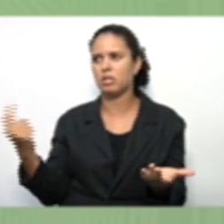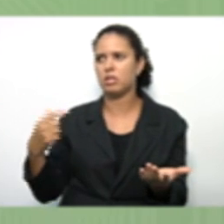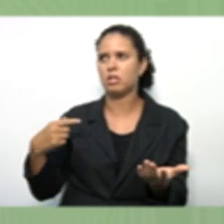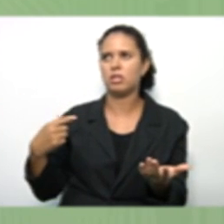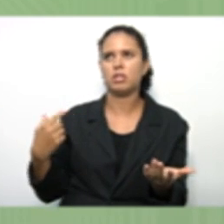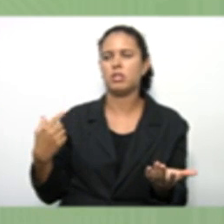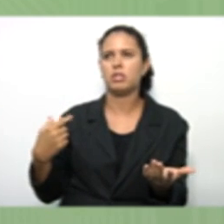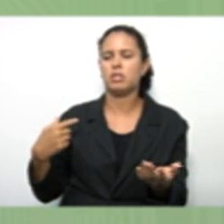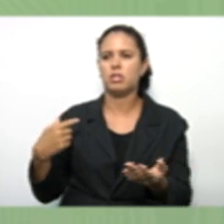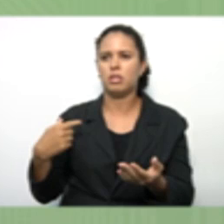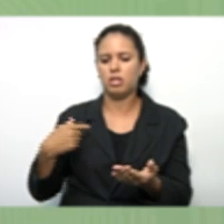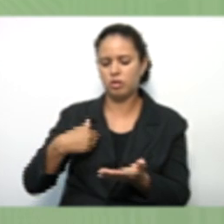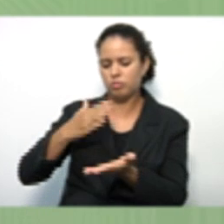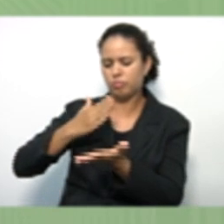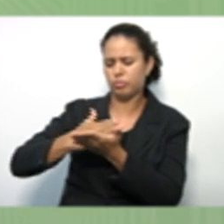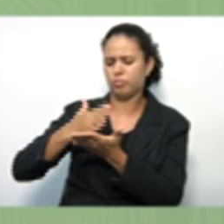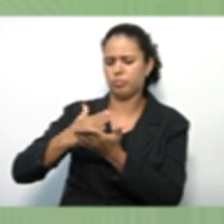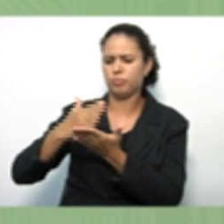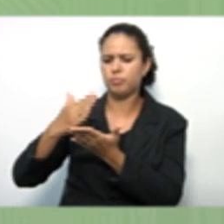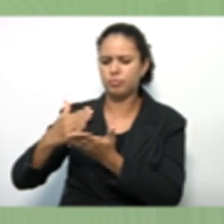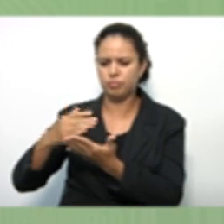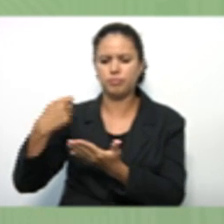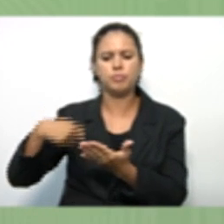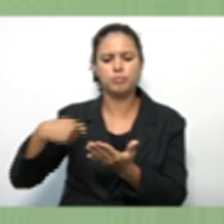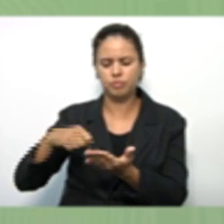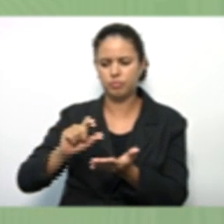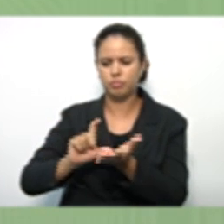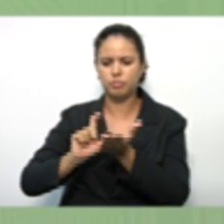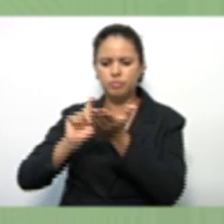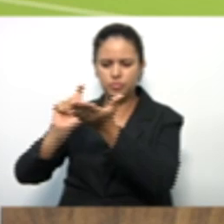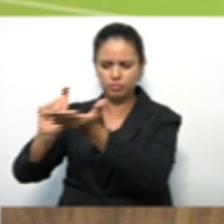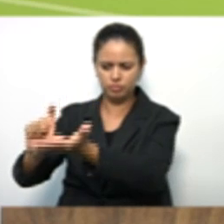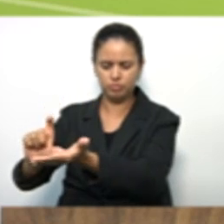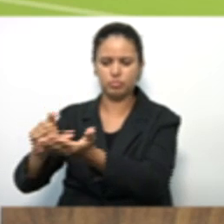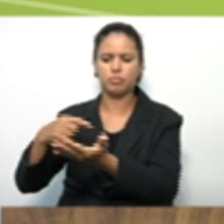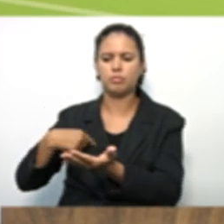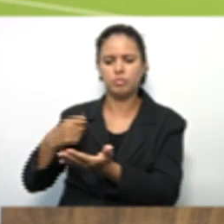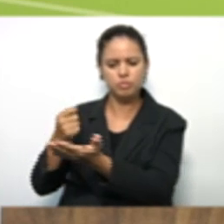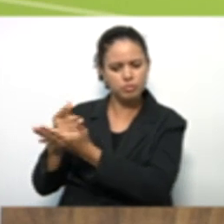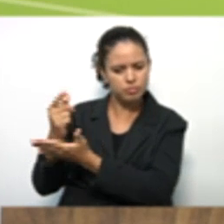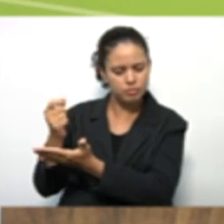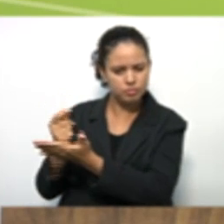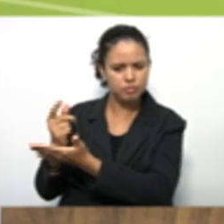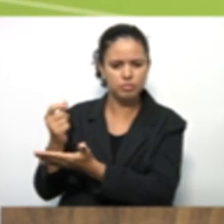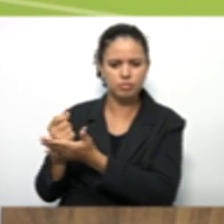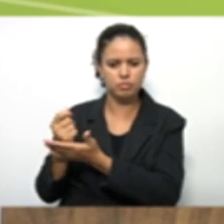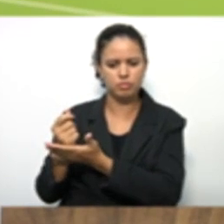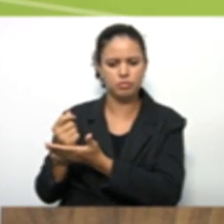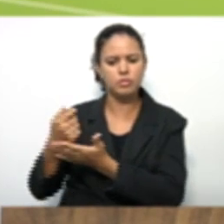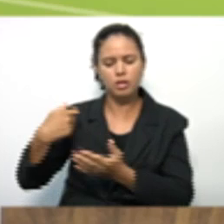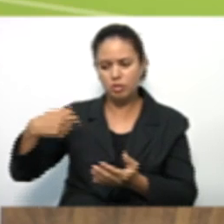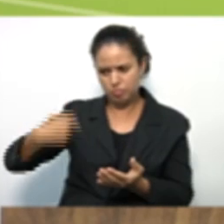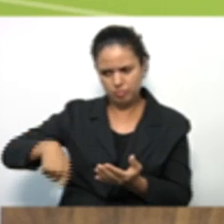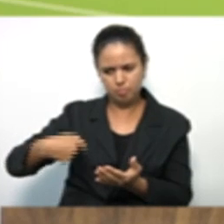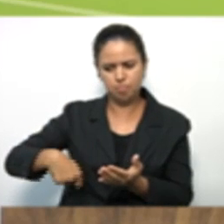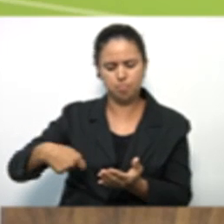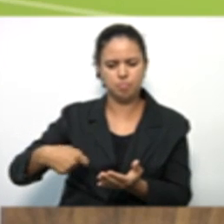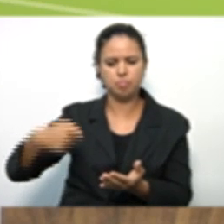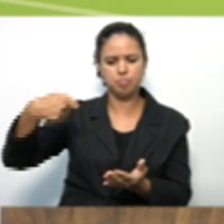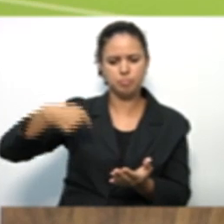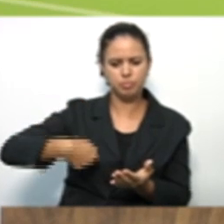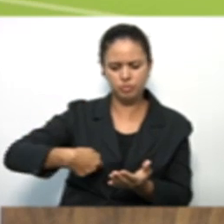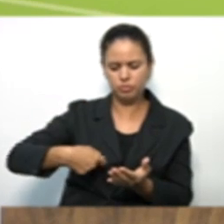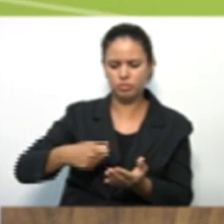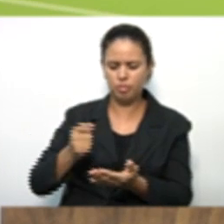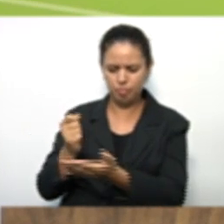você está devendo o dinheiro. Portanto, obrigação é a dívida que você tem com um terceiro. Tem a dívida que você